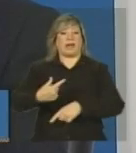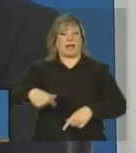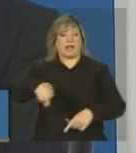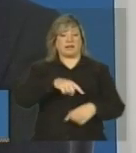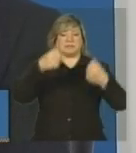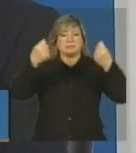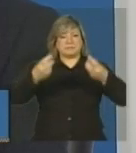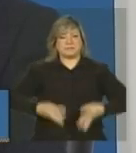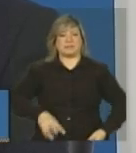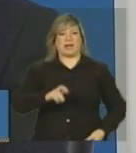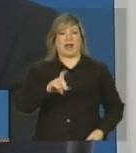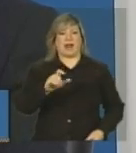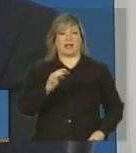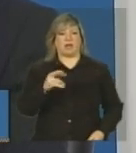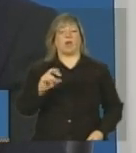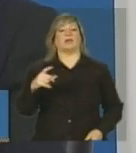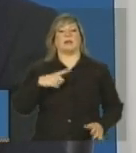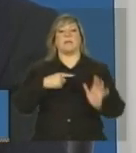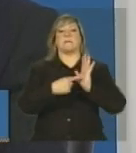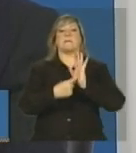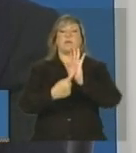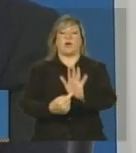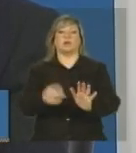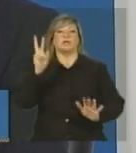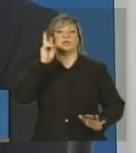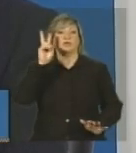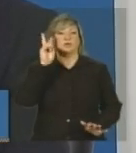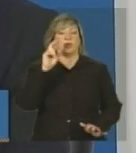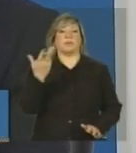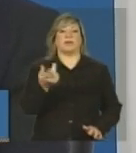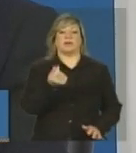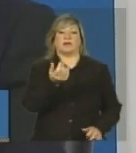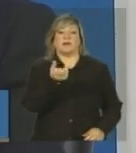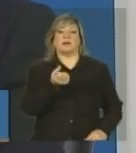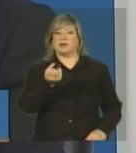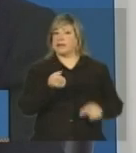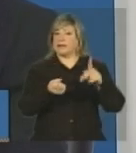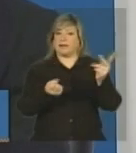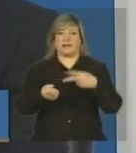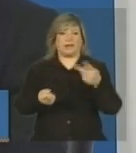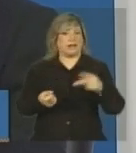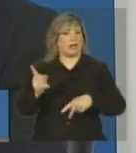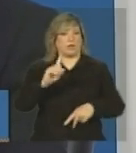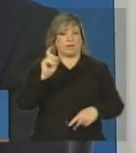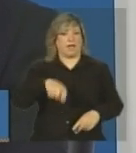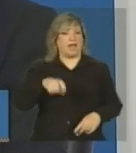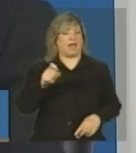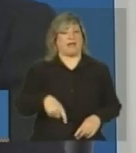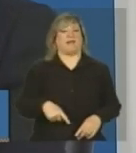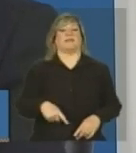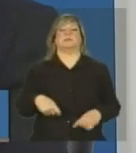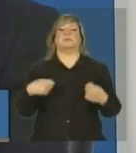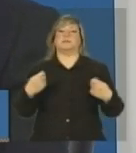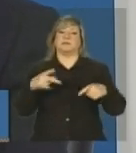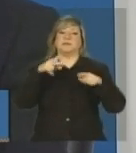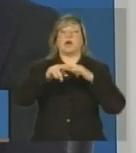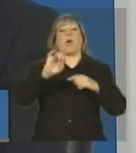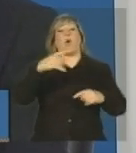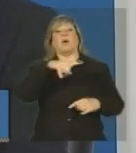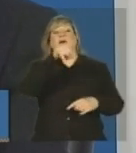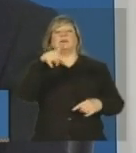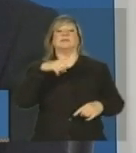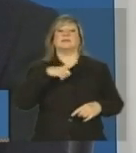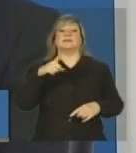têm apontamentos em relação a benefícios recebidos indevidamente ou a possibilidade de estarem sendo